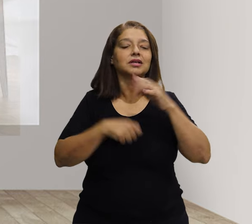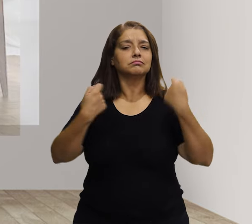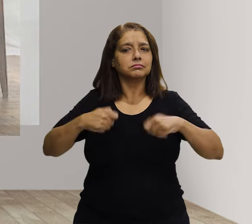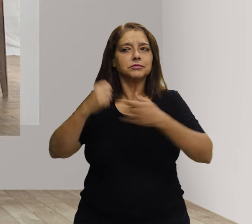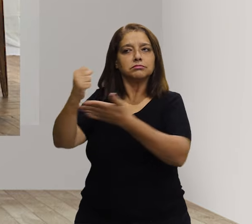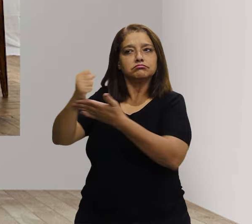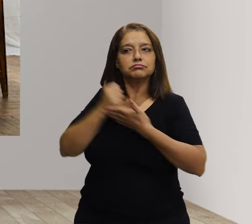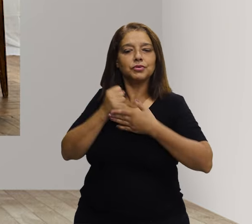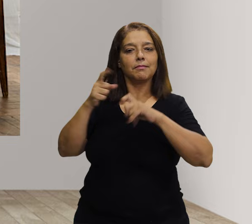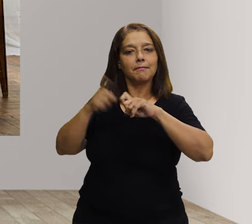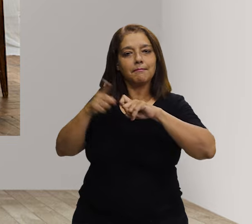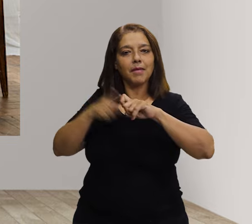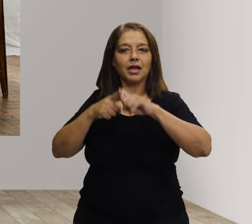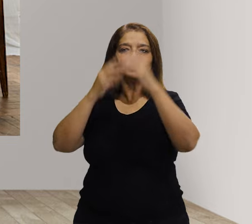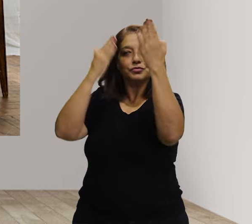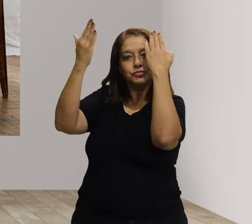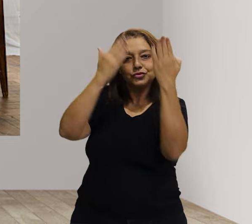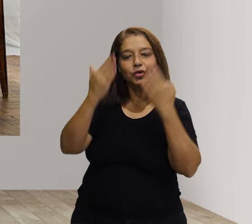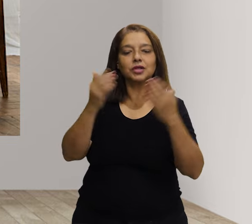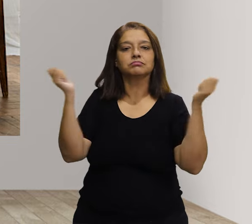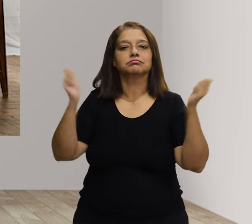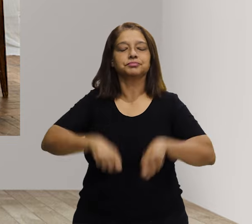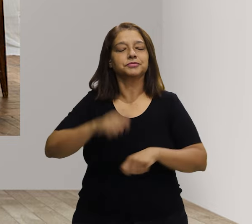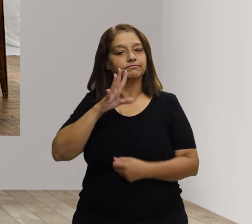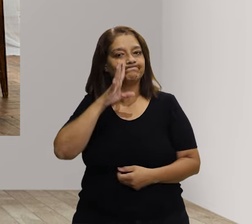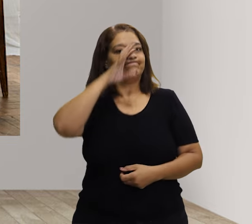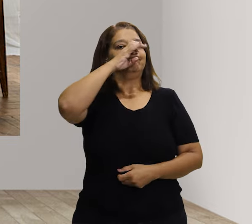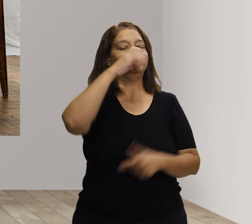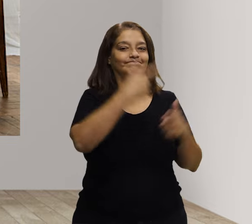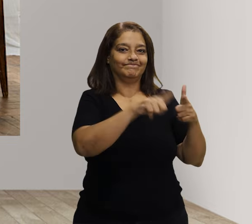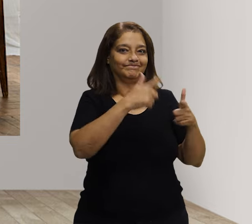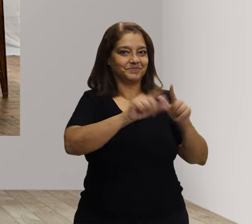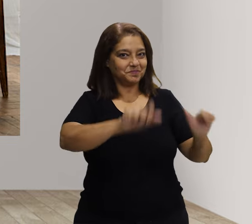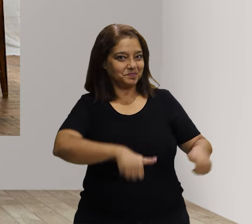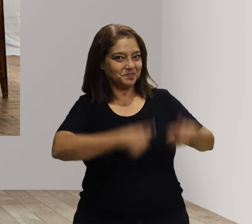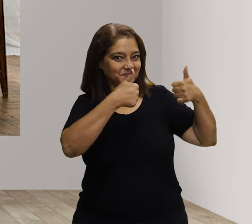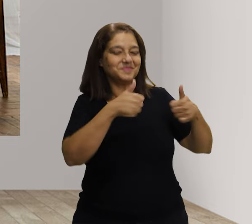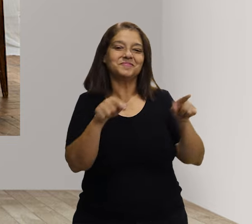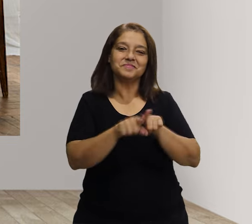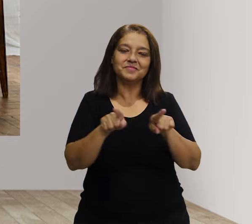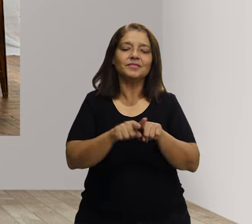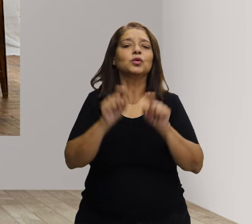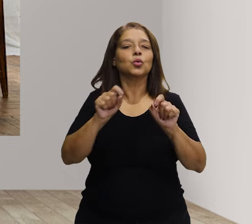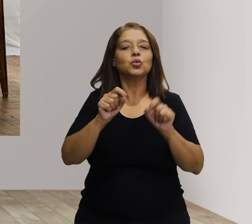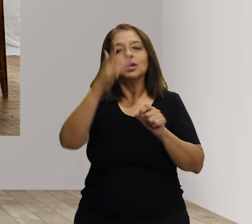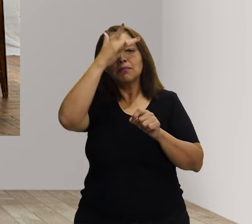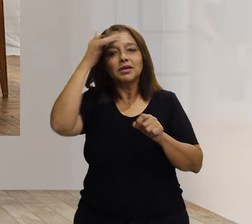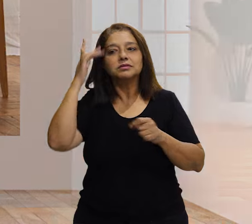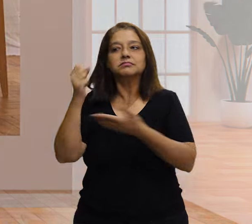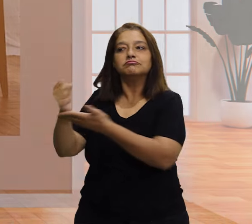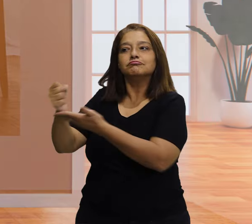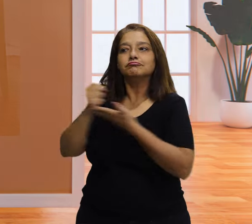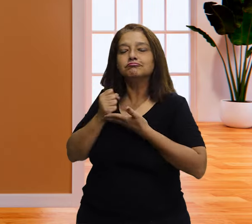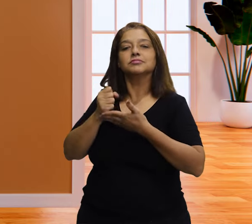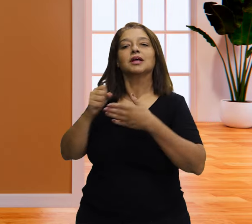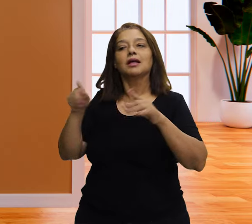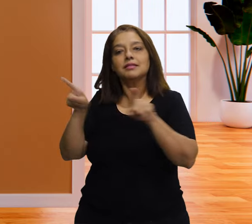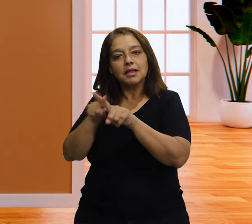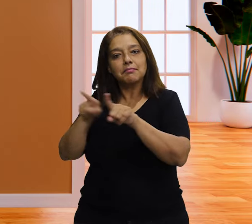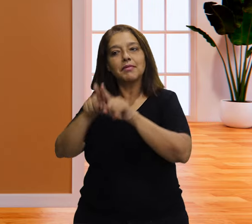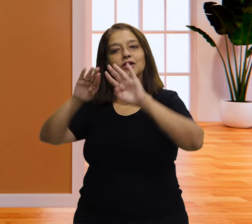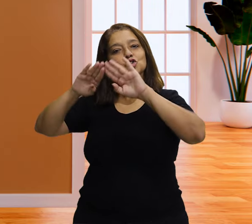enfrentar os seus problemas. Ter também algum tipo de apoio advindo da própria unidade educacional ou fora